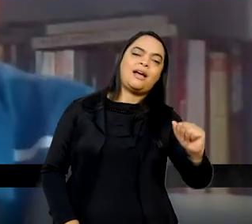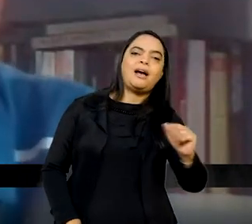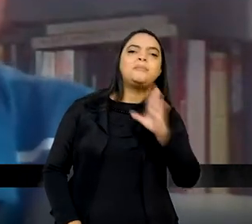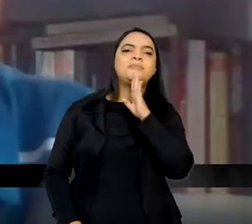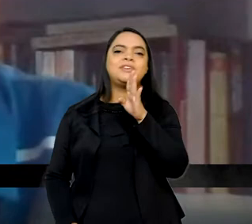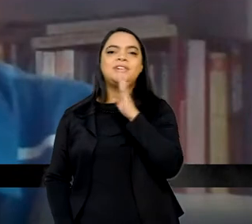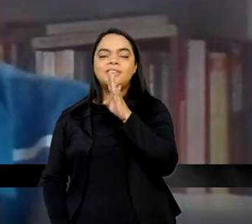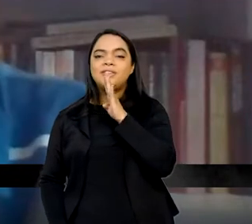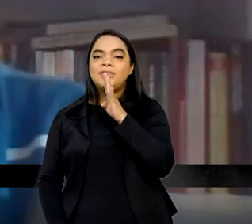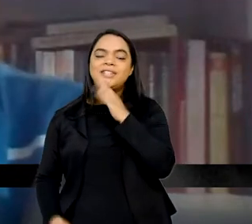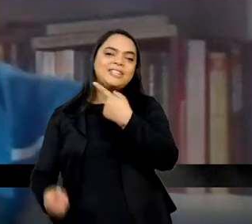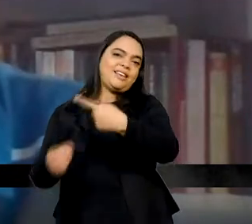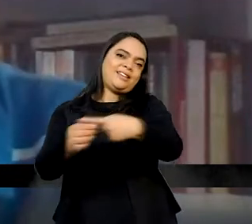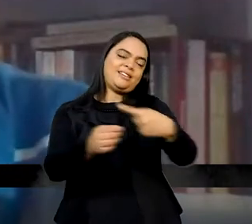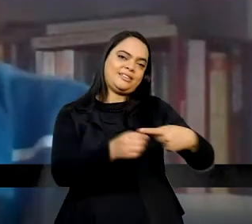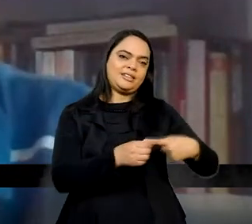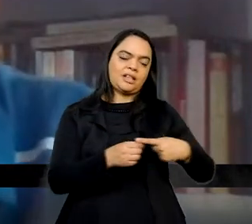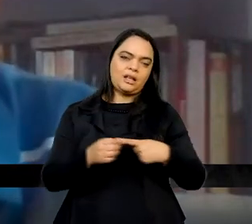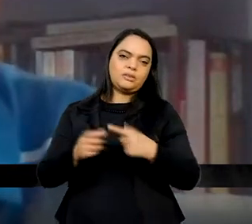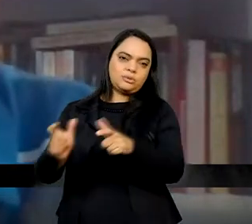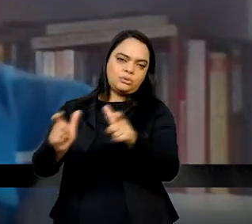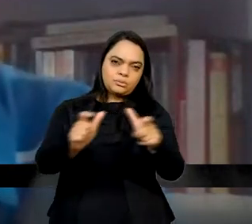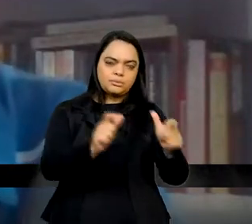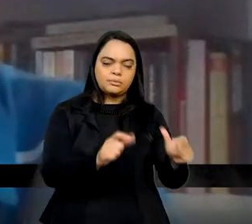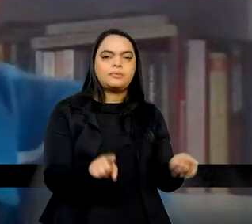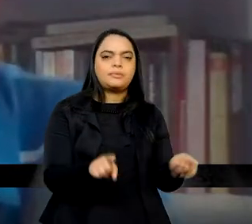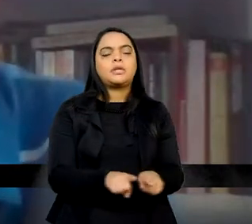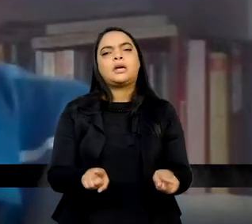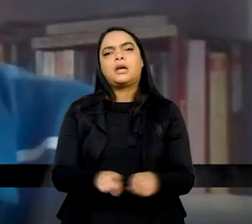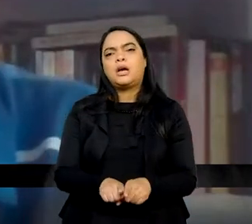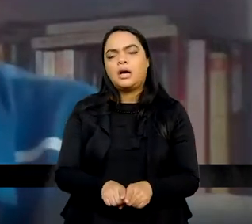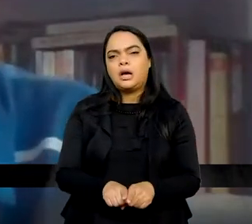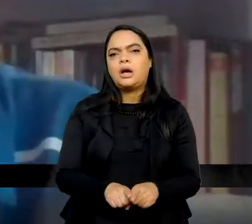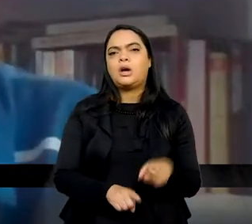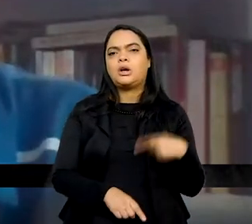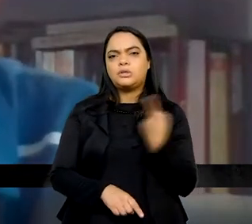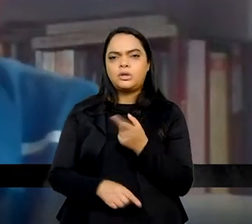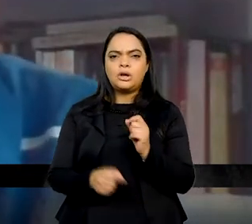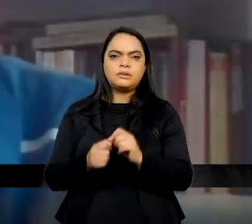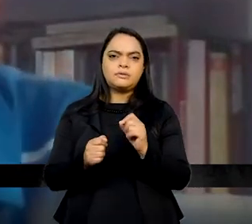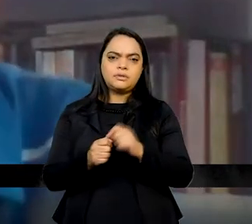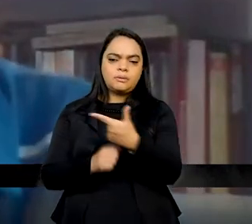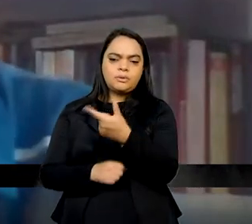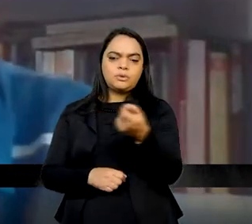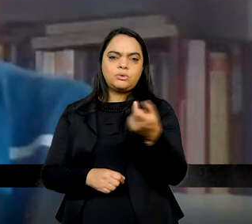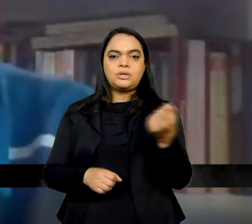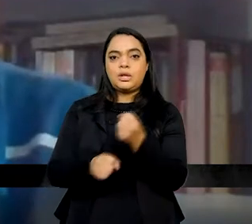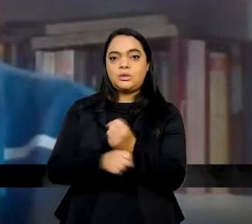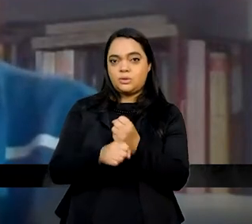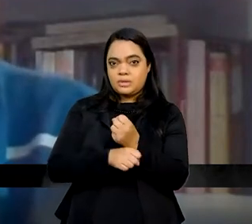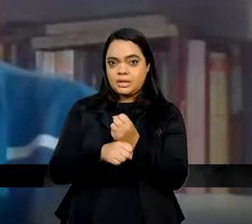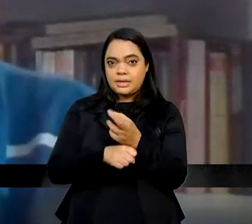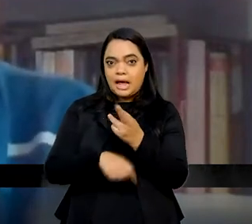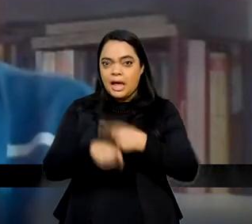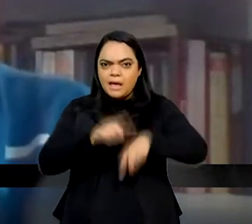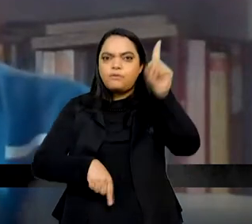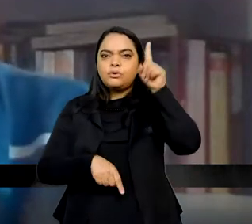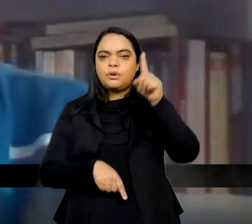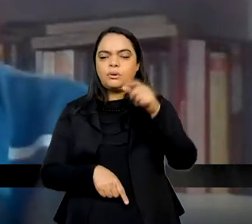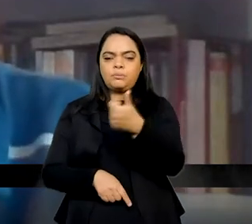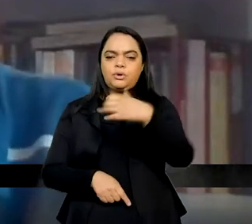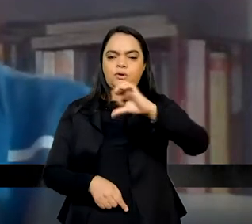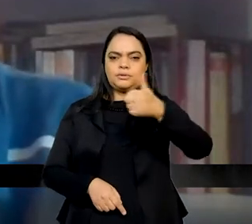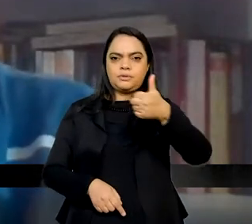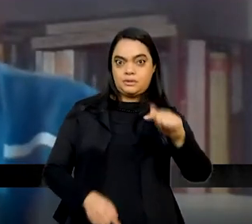outro também. Outra também que nós fizemos no centenário da Revolução, no bicentenário da Revolução de 1917, que